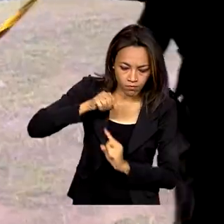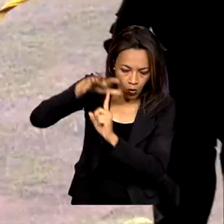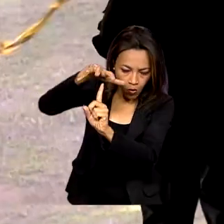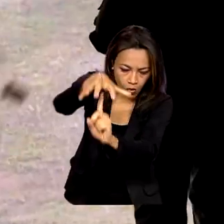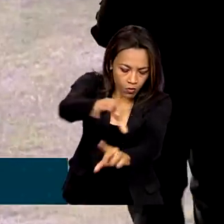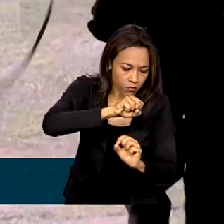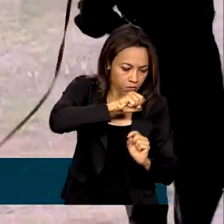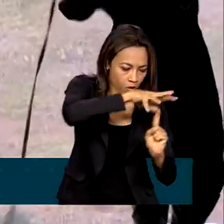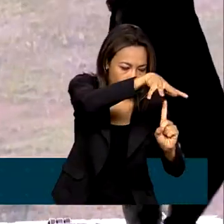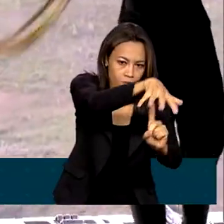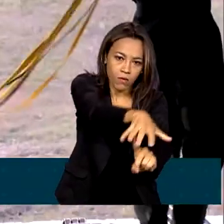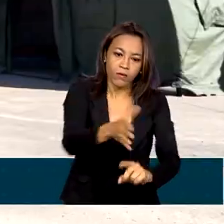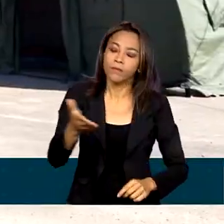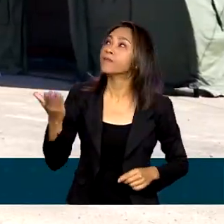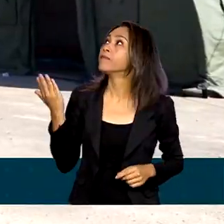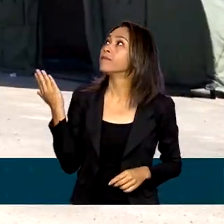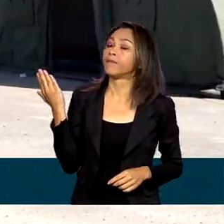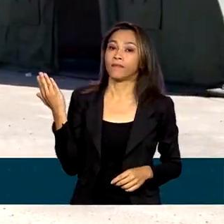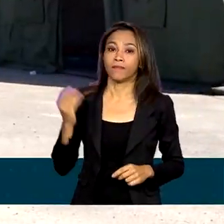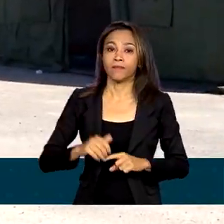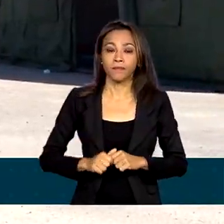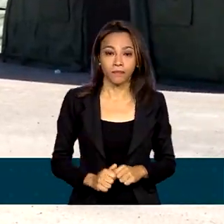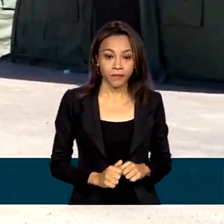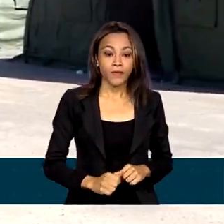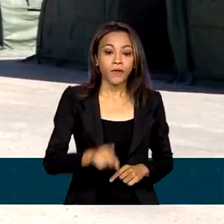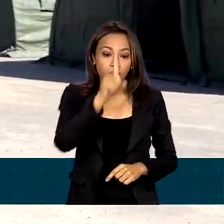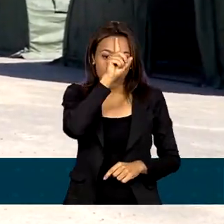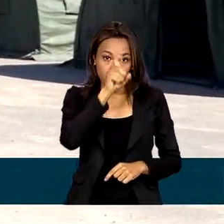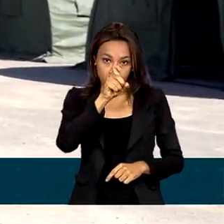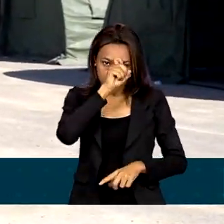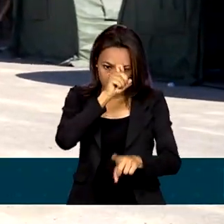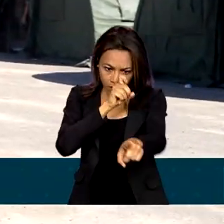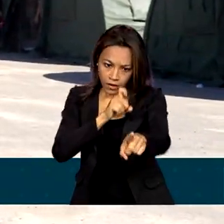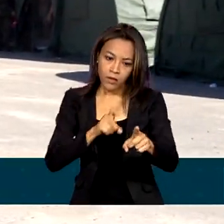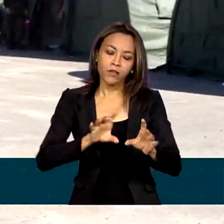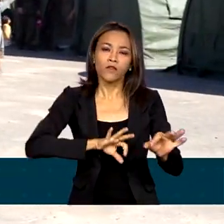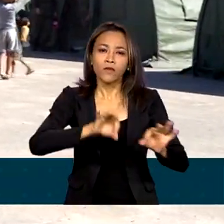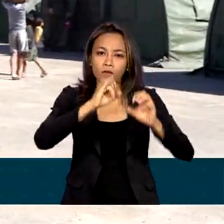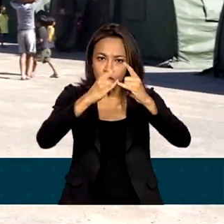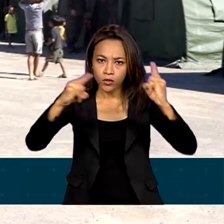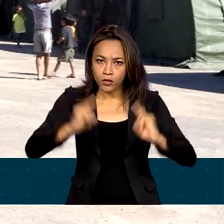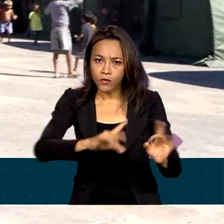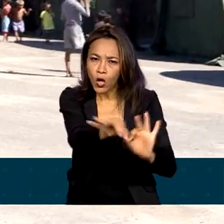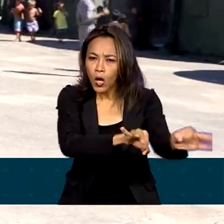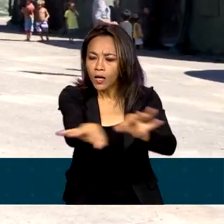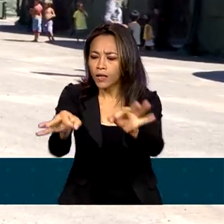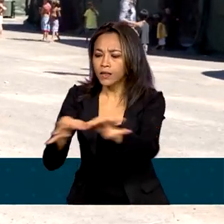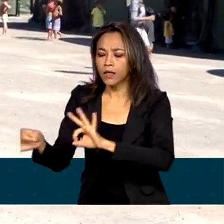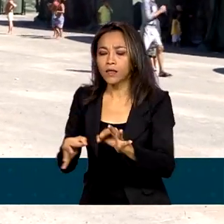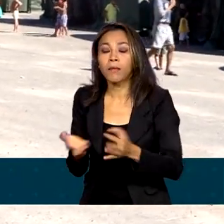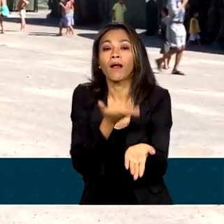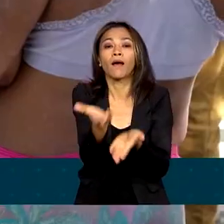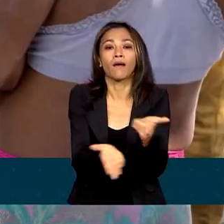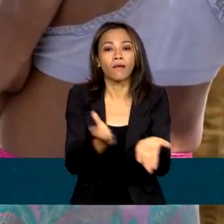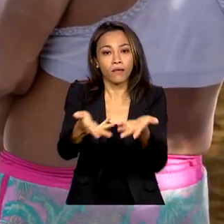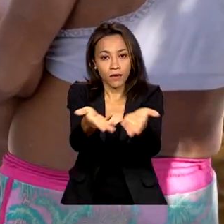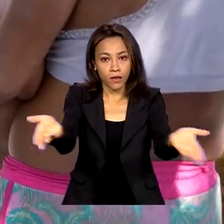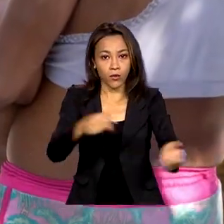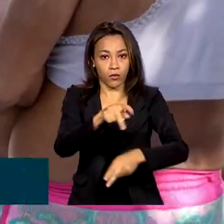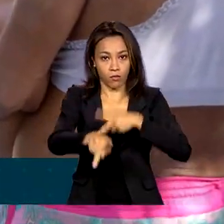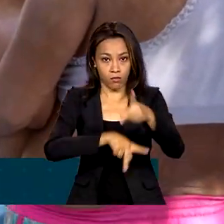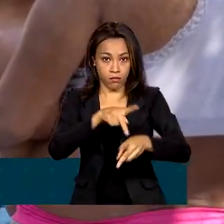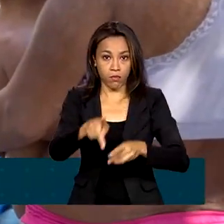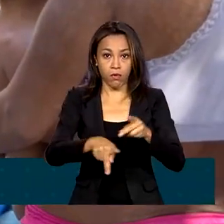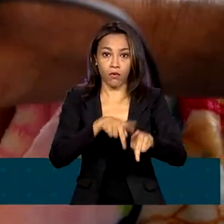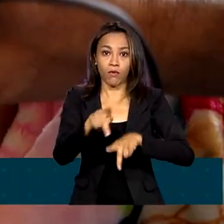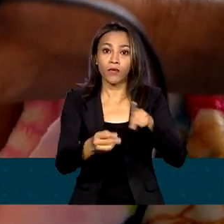containers. Um hospital de campanha foi montado para atender o povo Yanomami de forma emergencial. As crianças